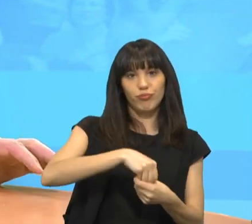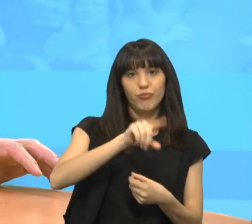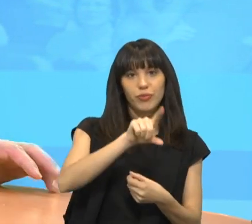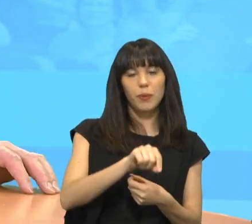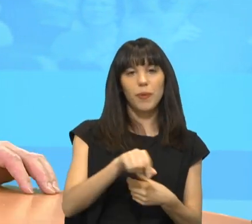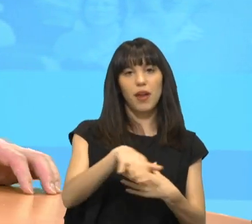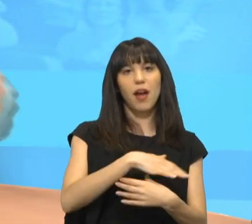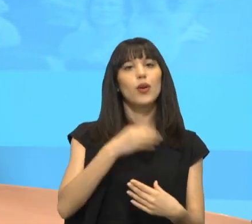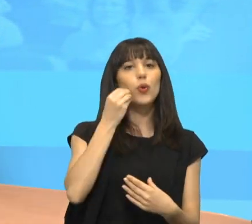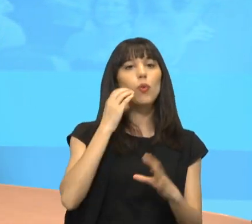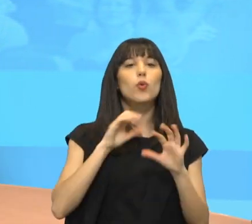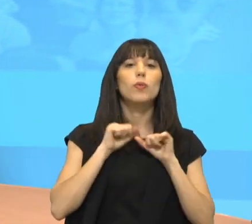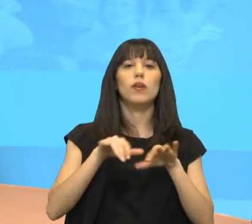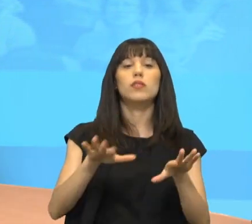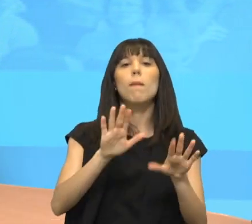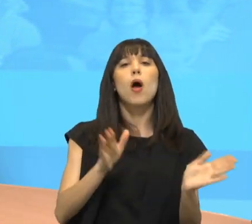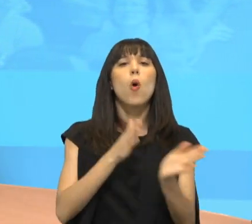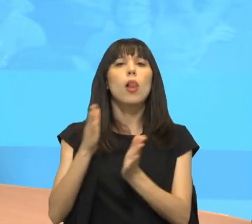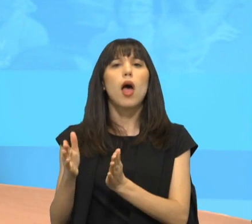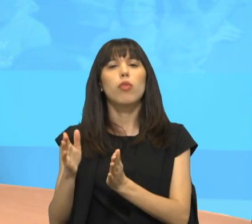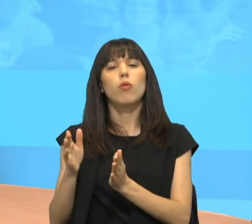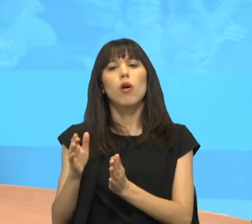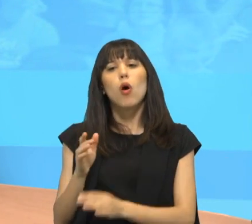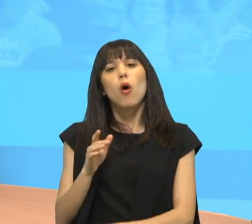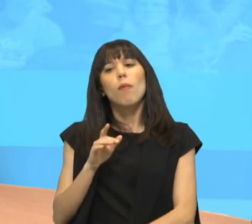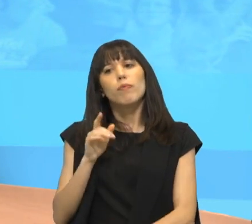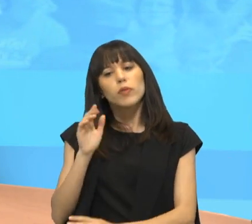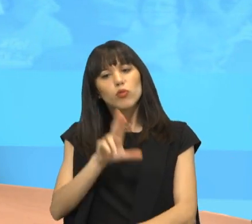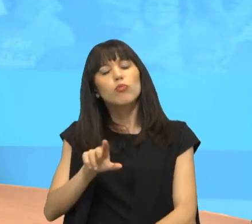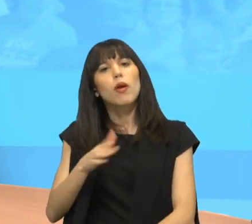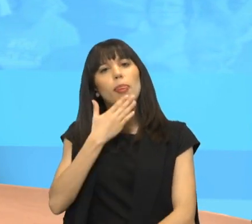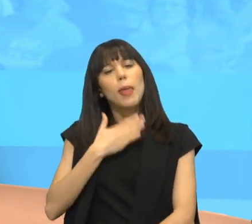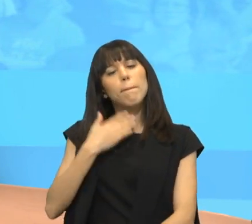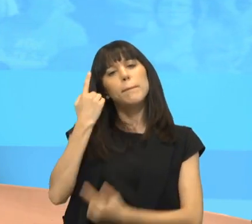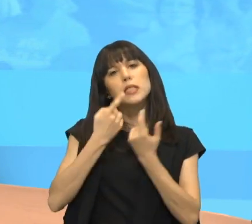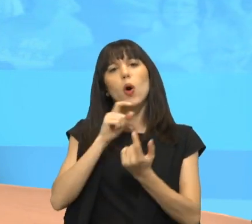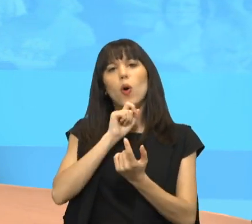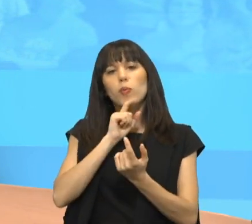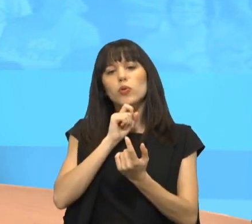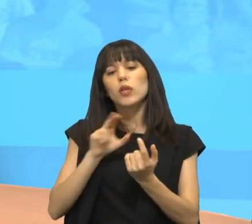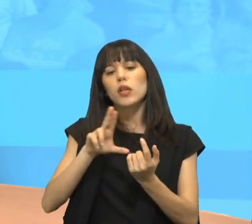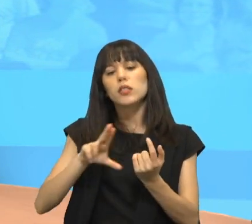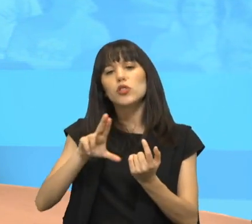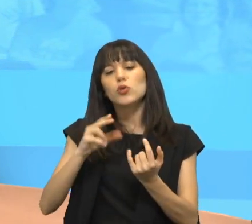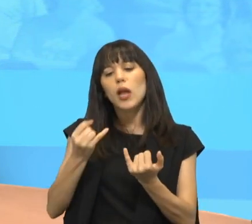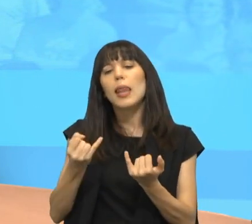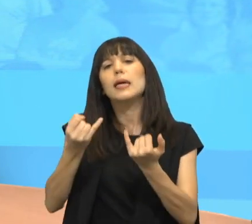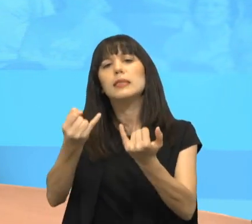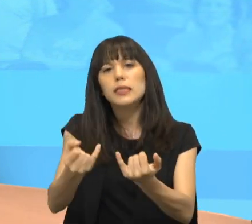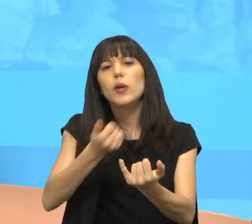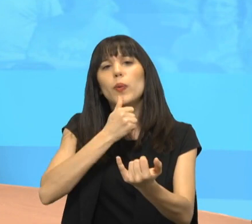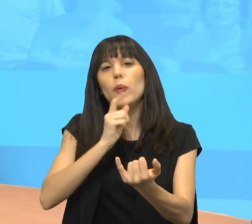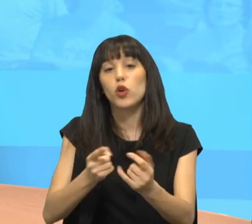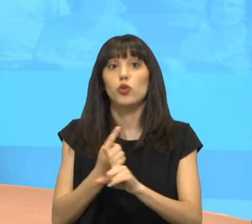no âmbito da comunicação, mas sobretudo como uma oportunidade de repensar estratégias para o pós-jornada, porque sem dúvida vai haver um